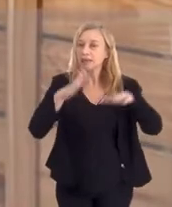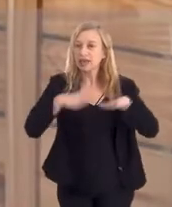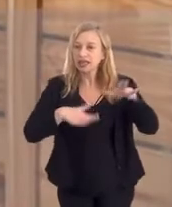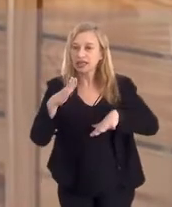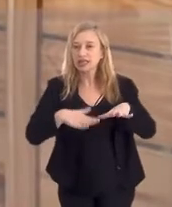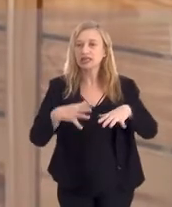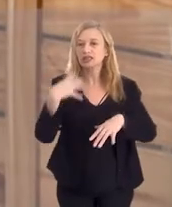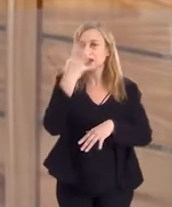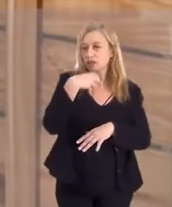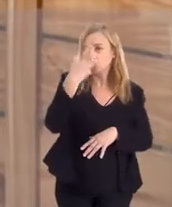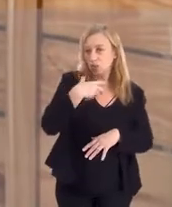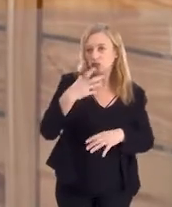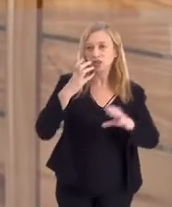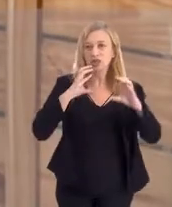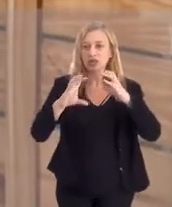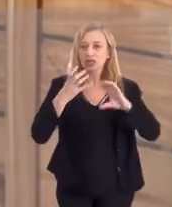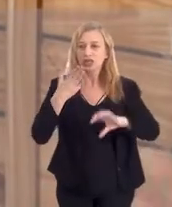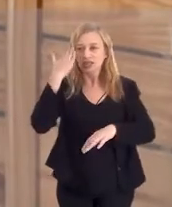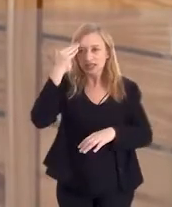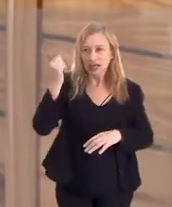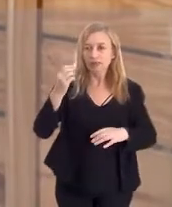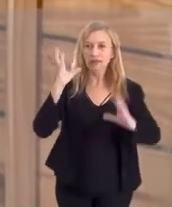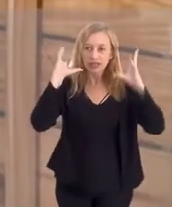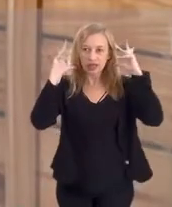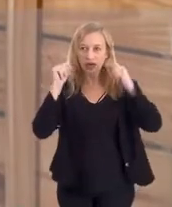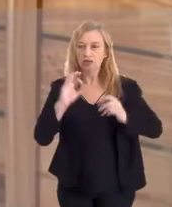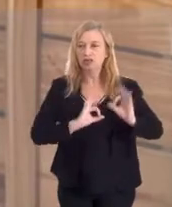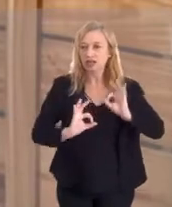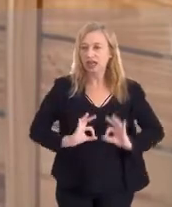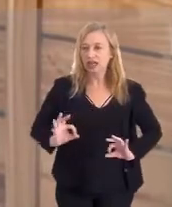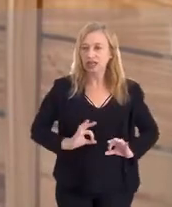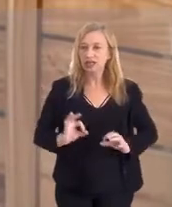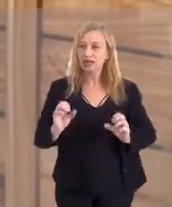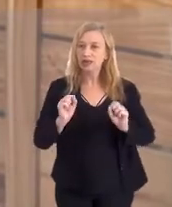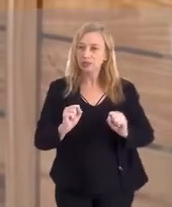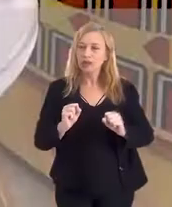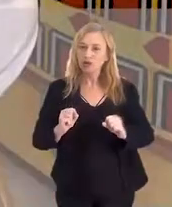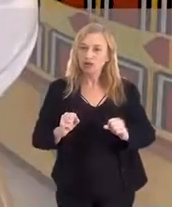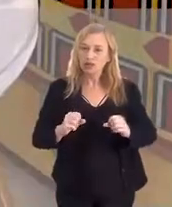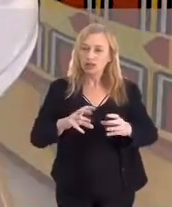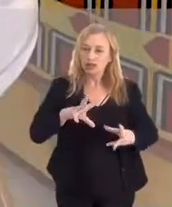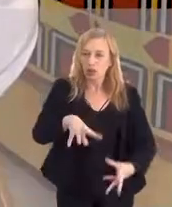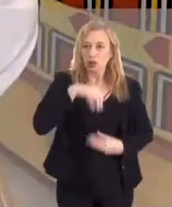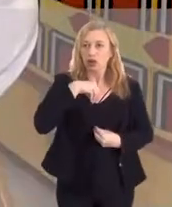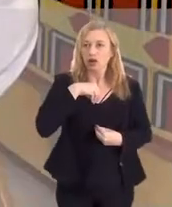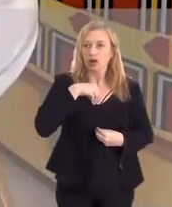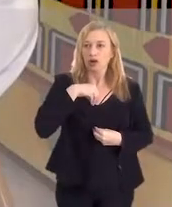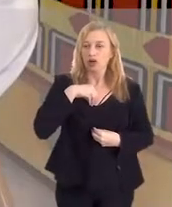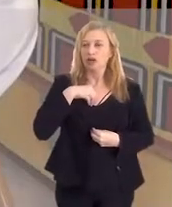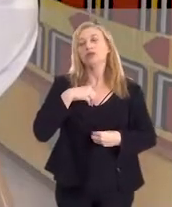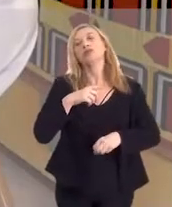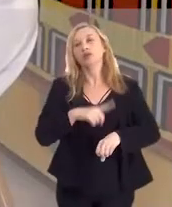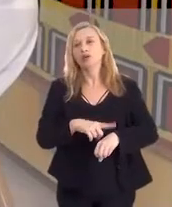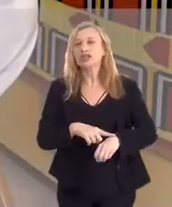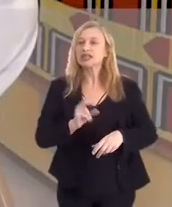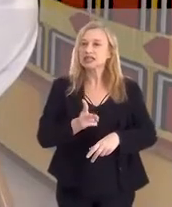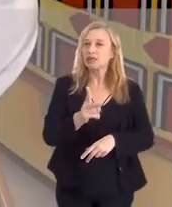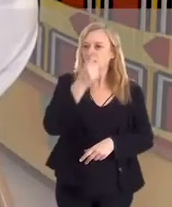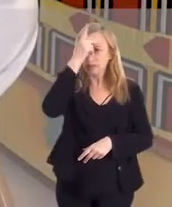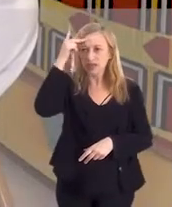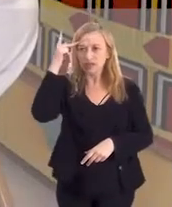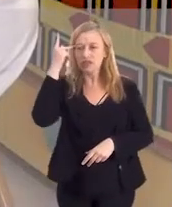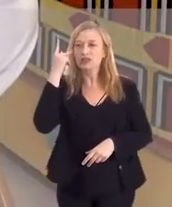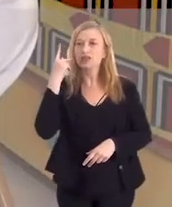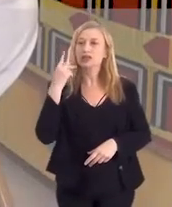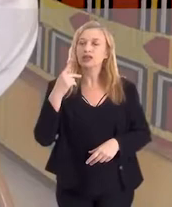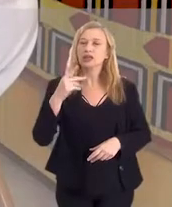dependendo da música que eles cantam, a gente sabe que a onça está ali e que você pode virar a qualquer momento. Entendi. Aí você tem sempre uma pessoa